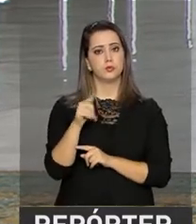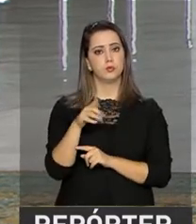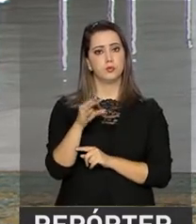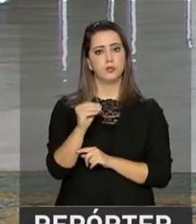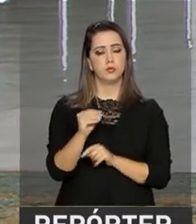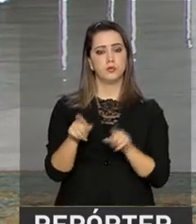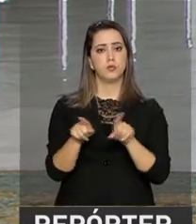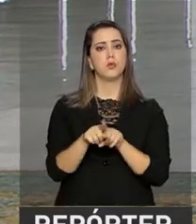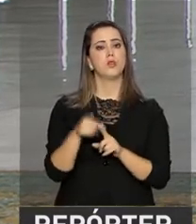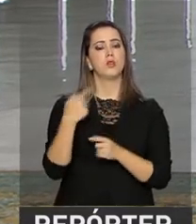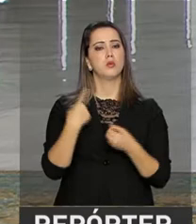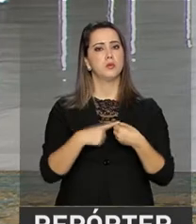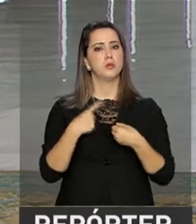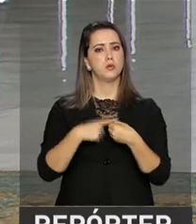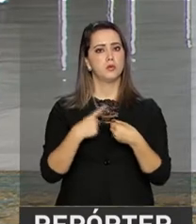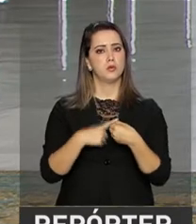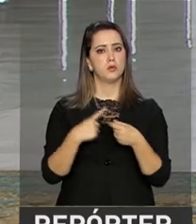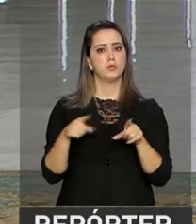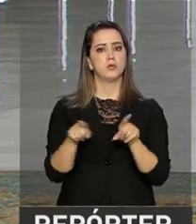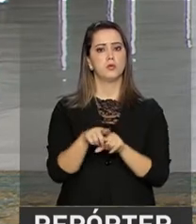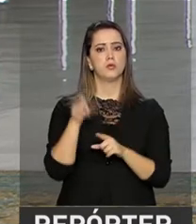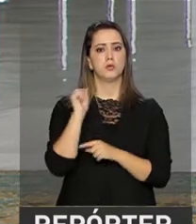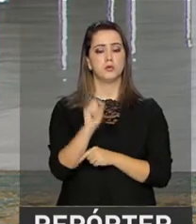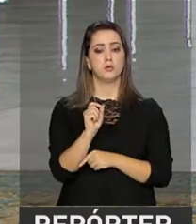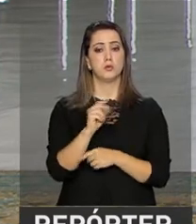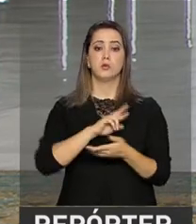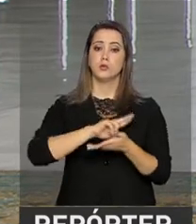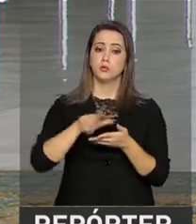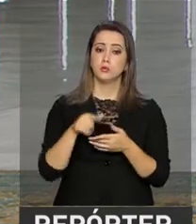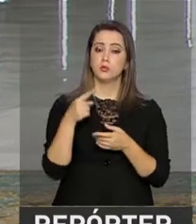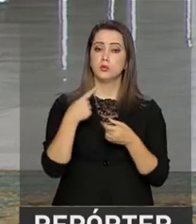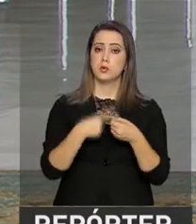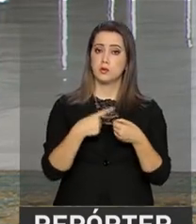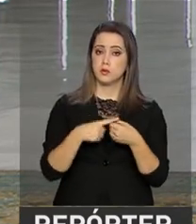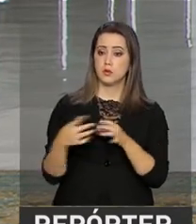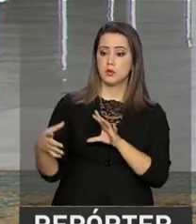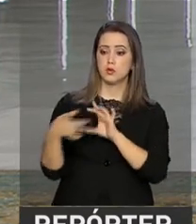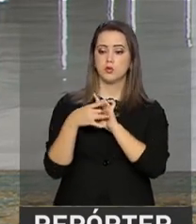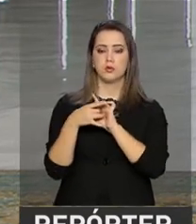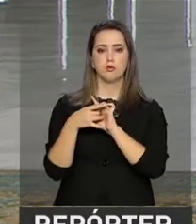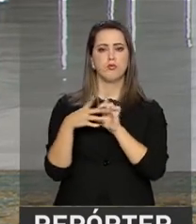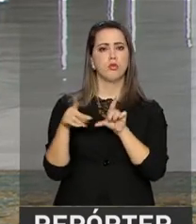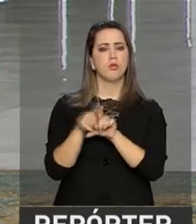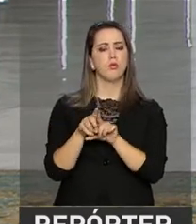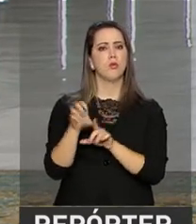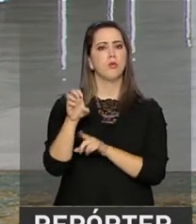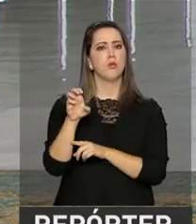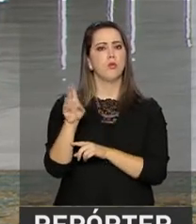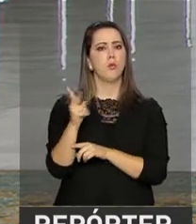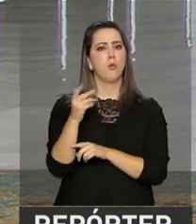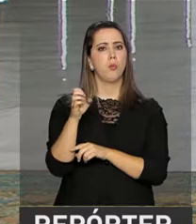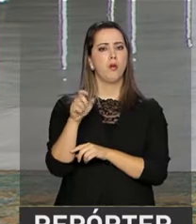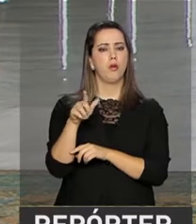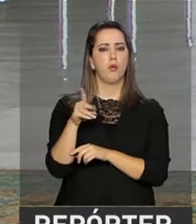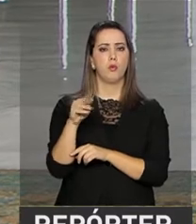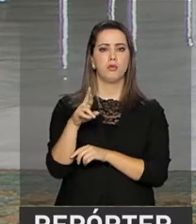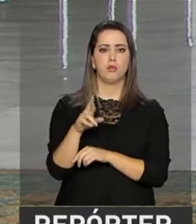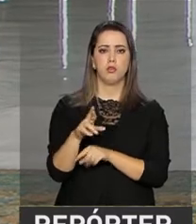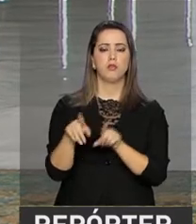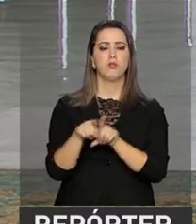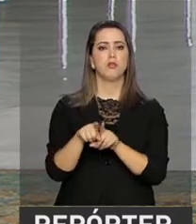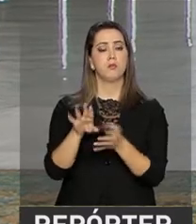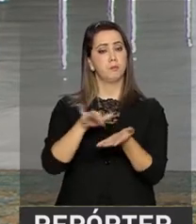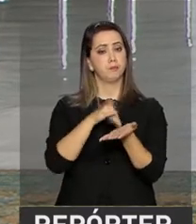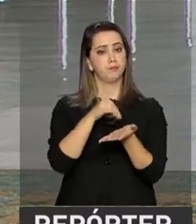também o ministro das cidades alexandre baldy ainda o ministro da integração nacional é o de barbalho e também o secretário executivo do ministério